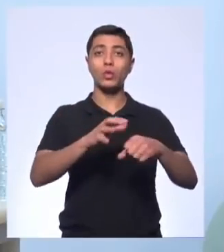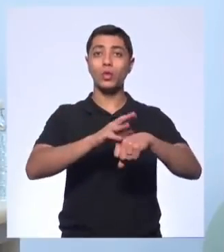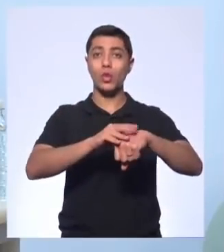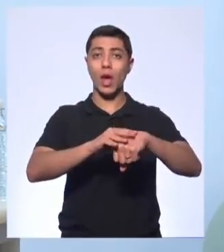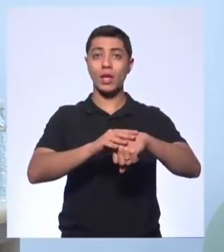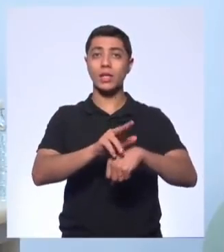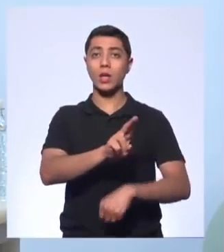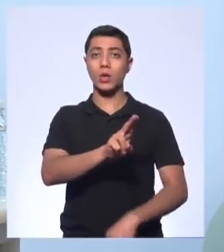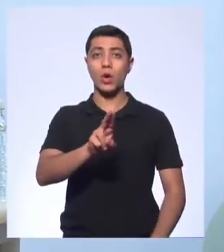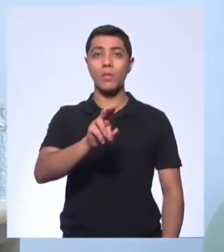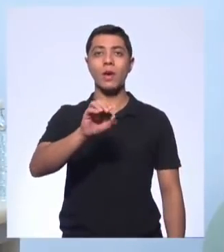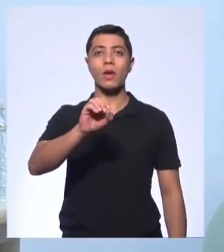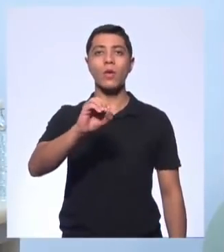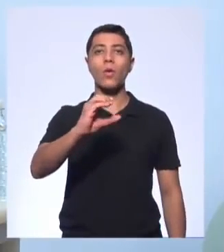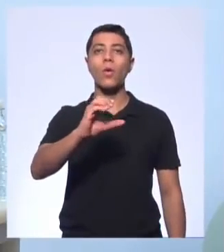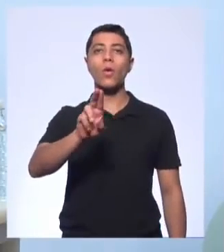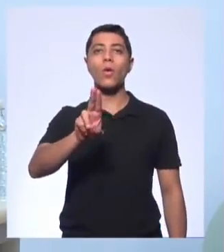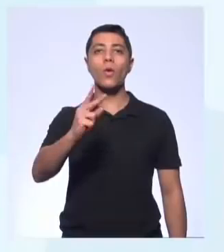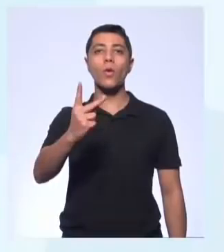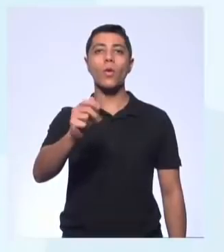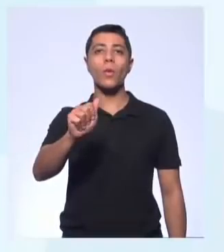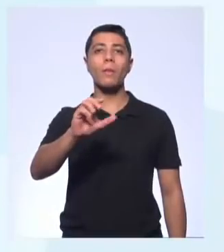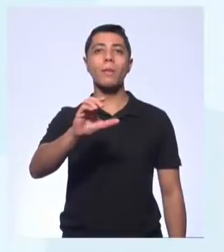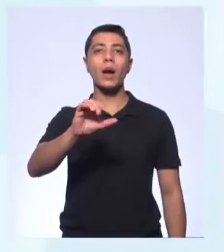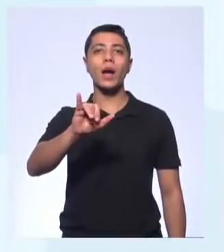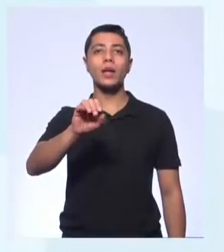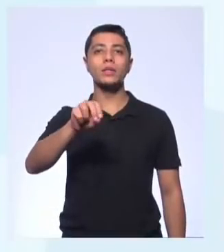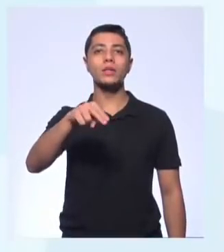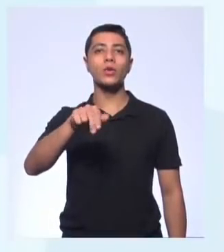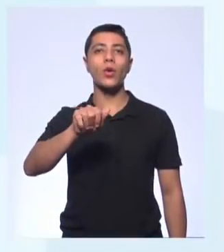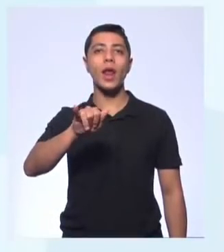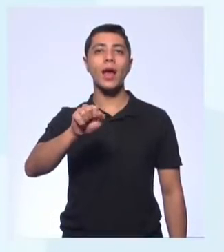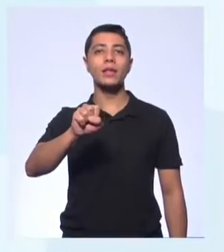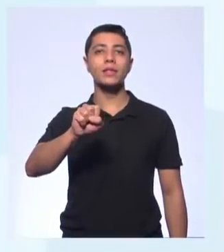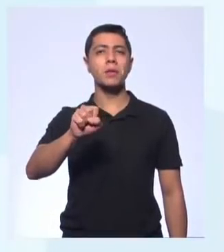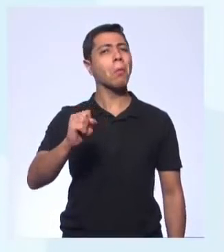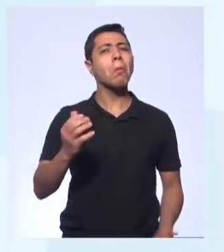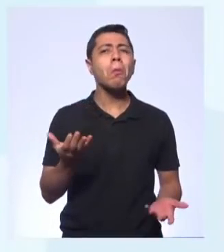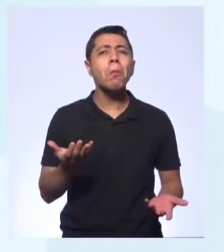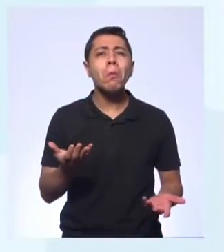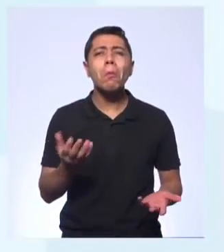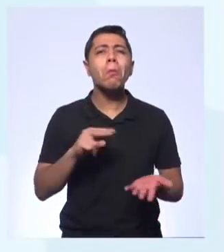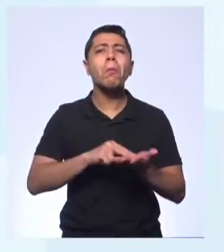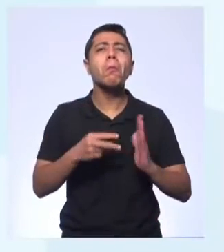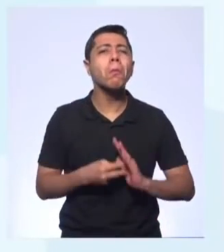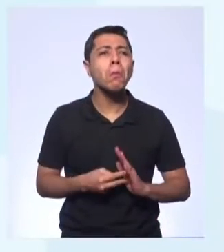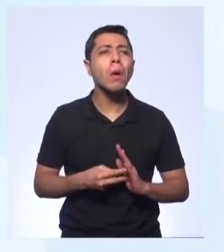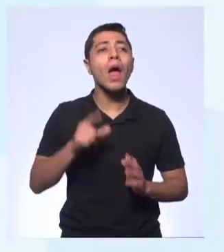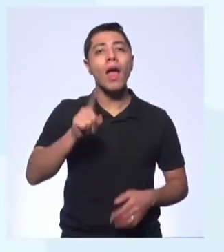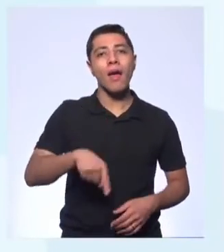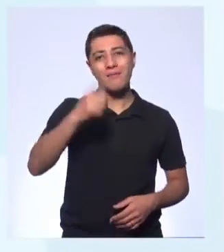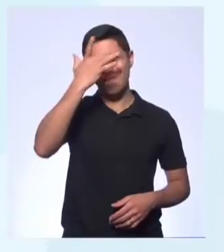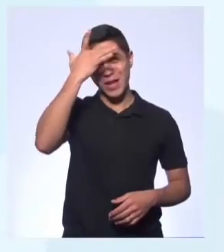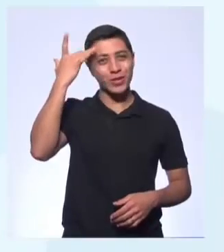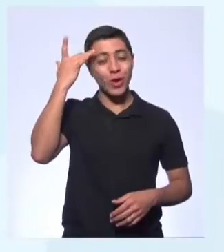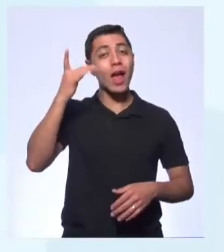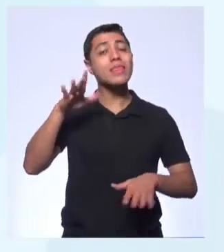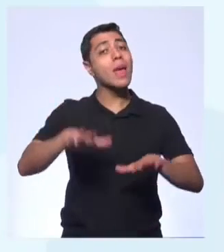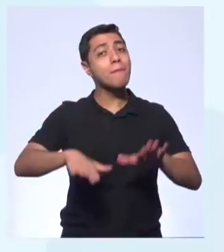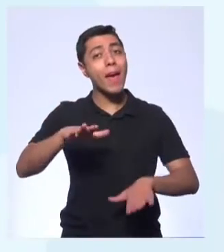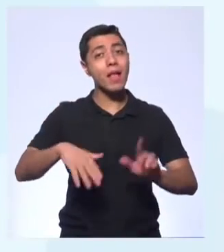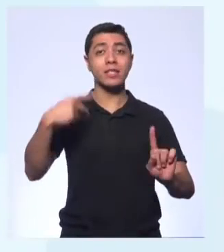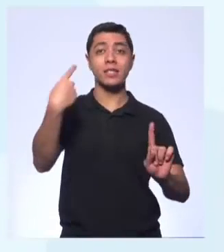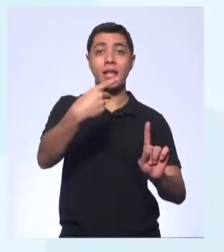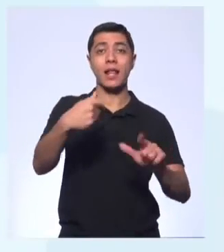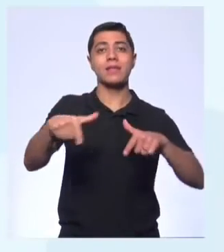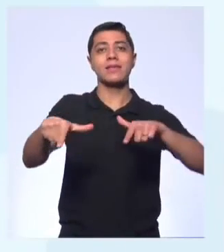que são doenças ocupacionais? São aquelas doenças que estão relacionadas às atividades realizadas no trabalho. Tá? Então, a